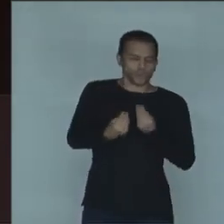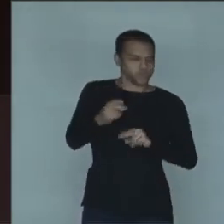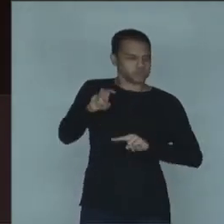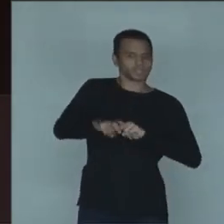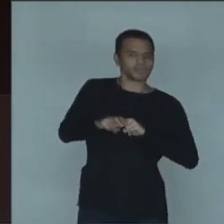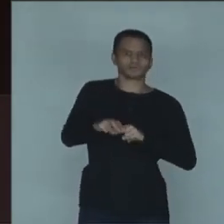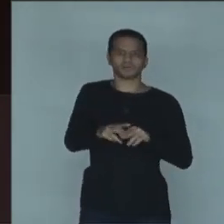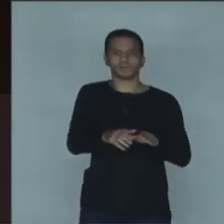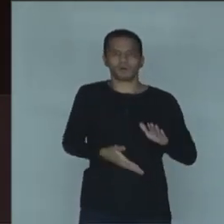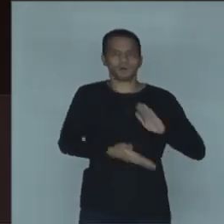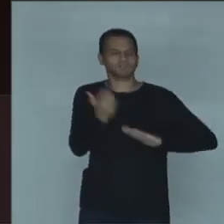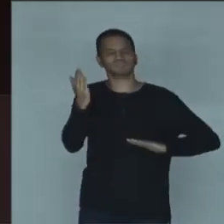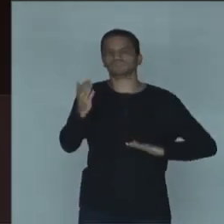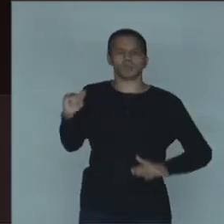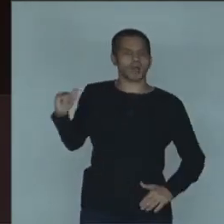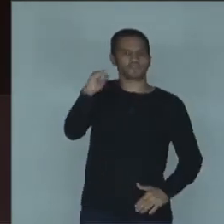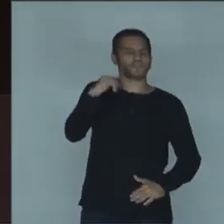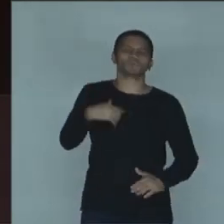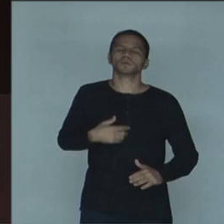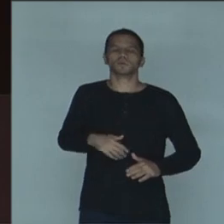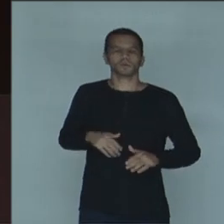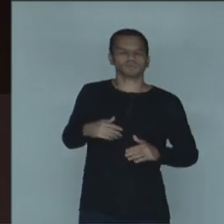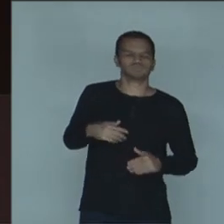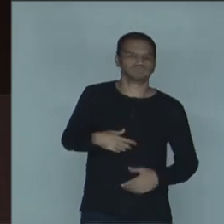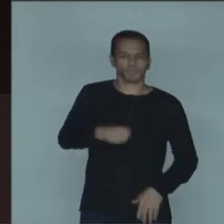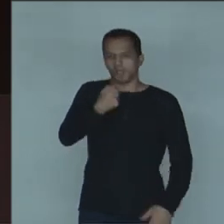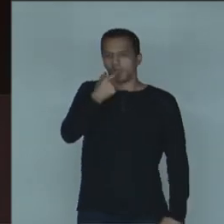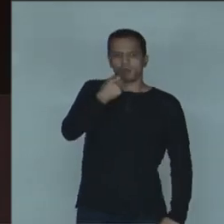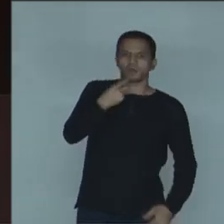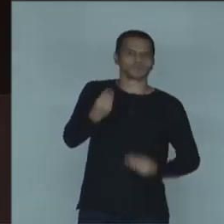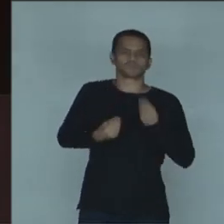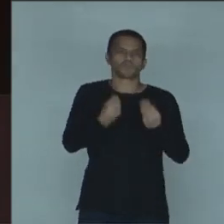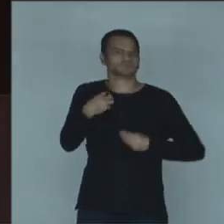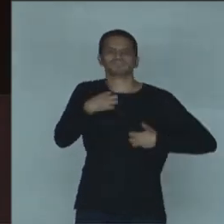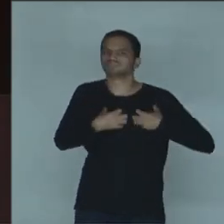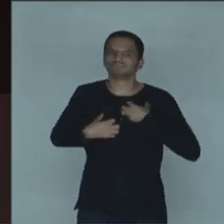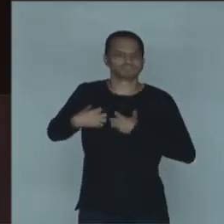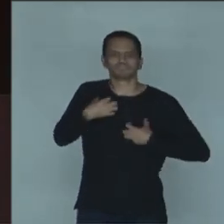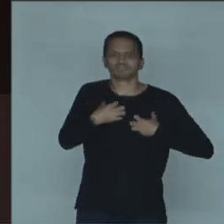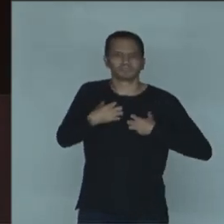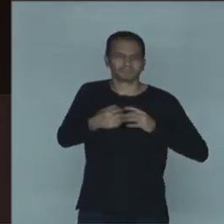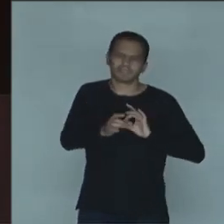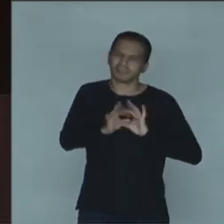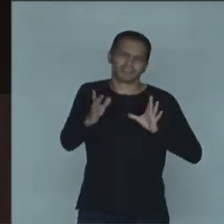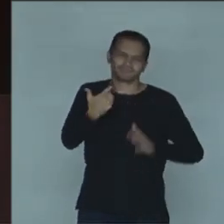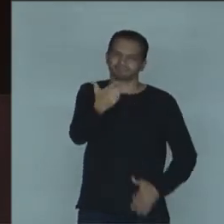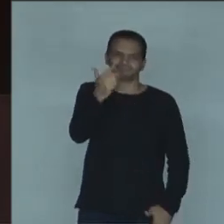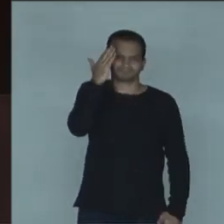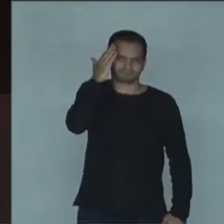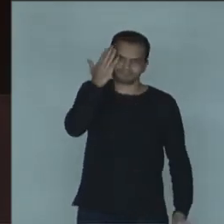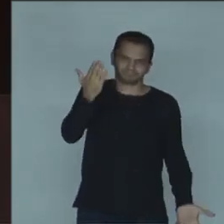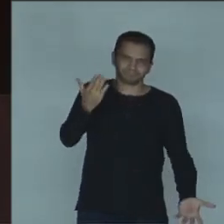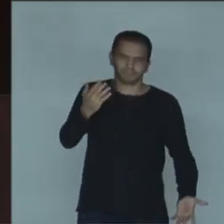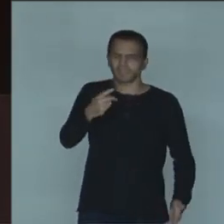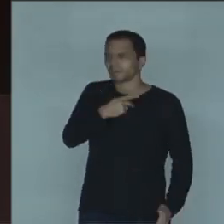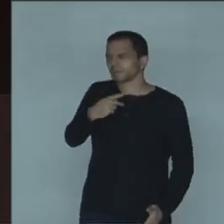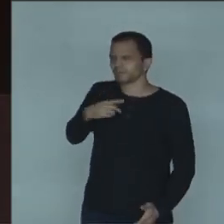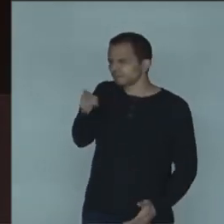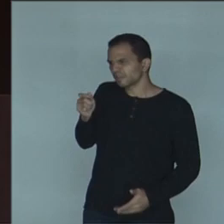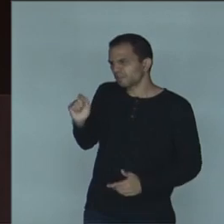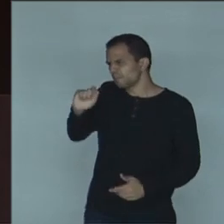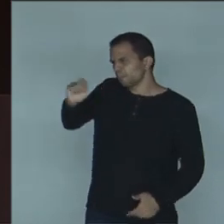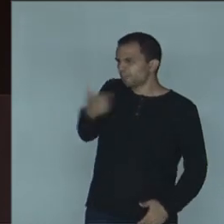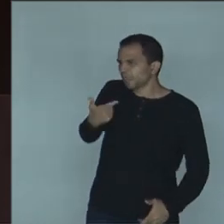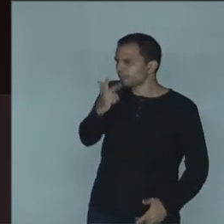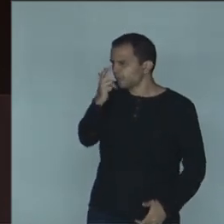chupando bala Halls o tempo inteiro e tomando remédio sim ou não quem é que é livre o pastor tá me ofendendo não tô